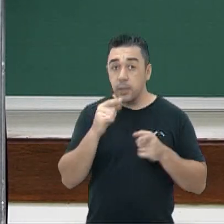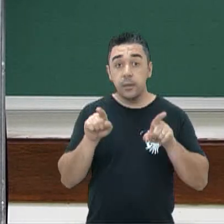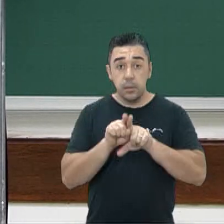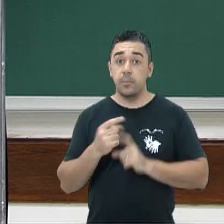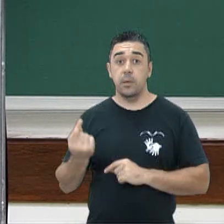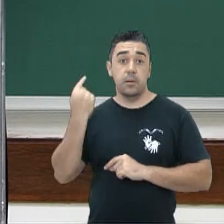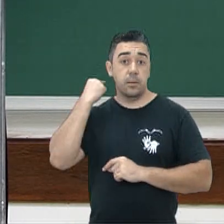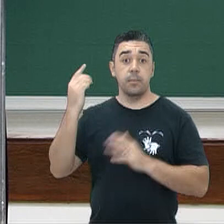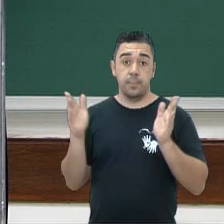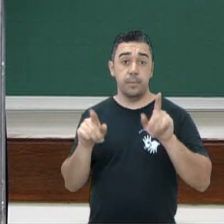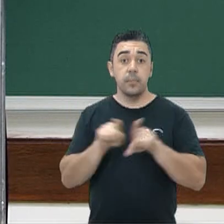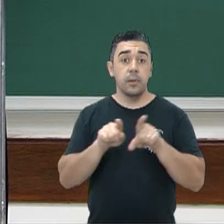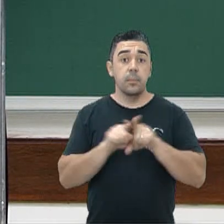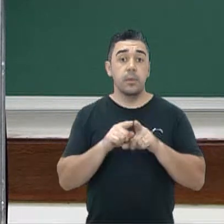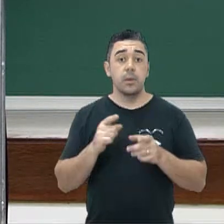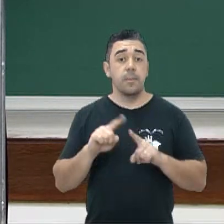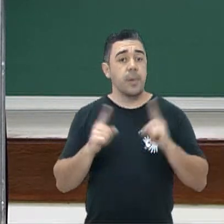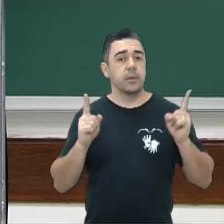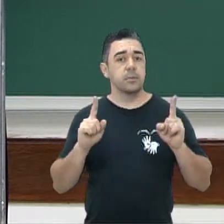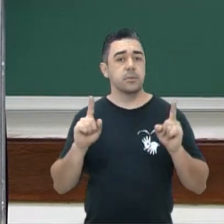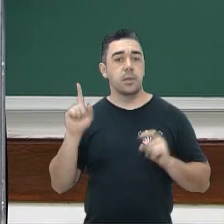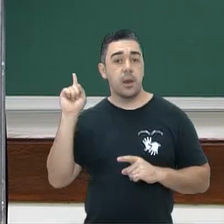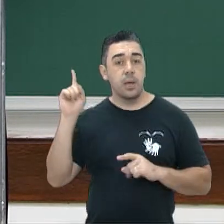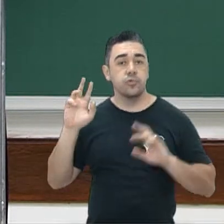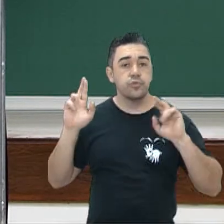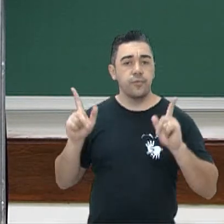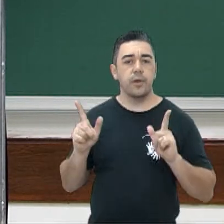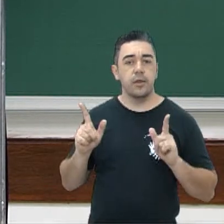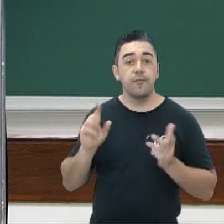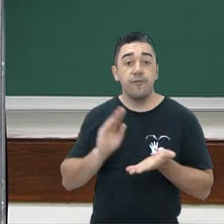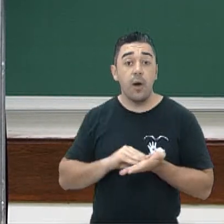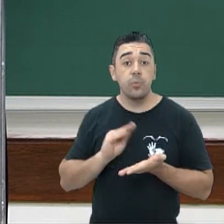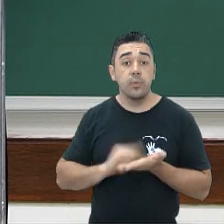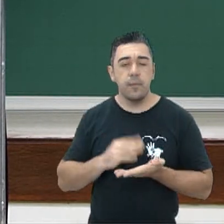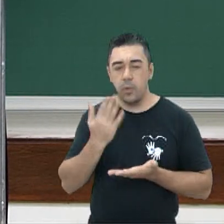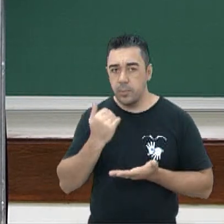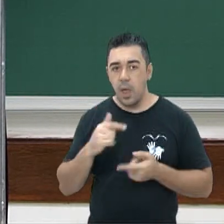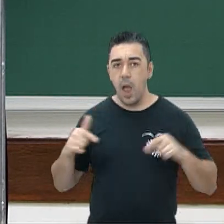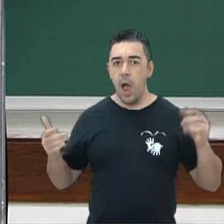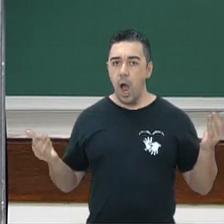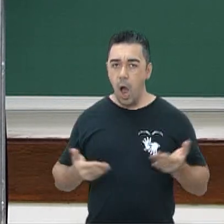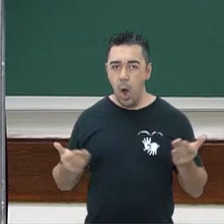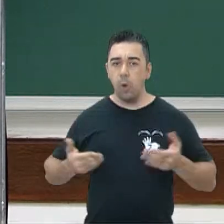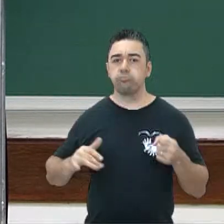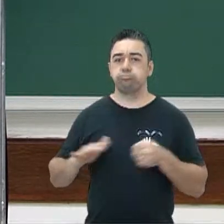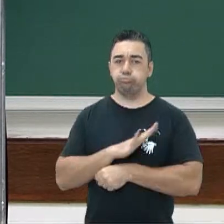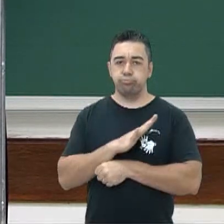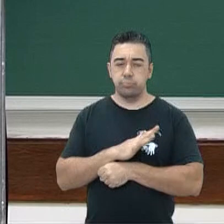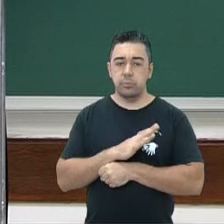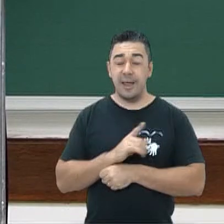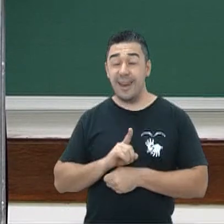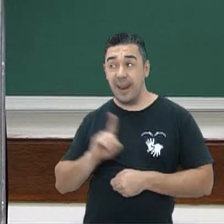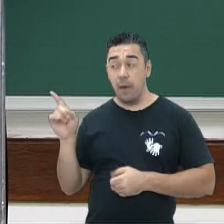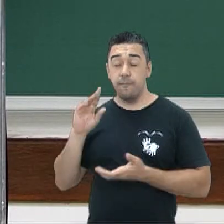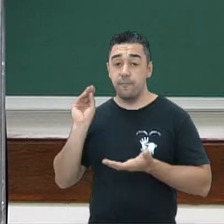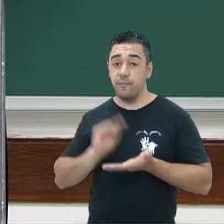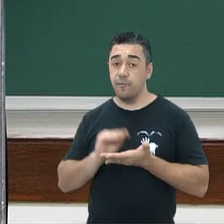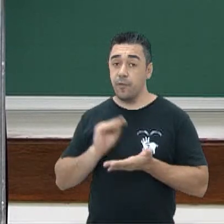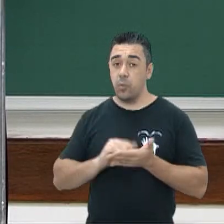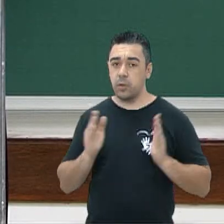também havia nesse período. Só que ele é contrário. Já que a gente tem um excesso de comida, a gente desperdiça. Eles tinham falta de